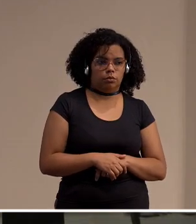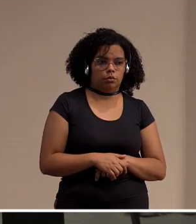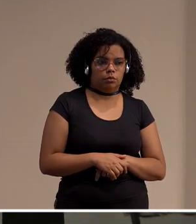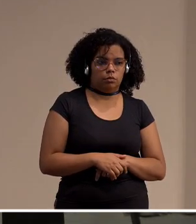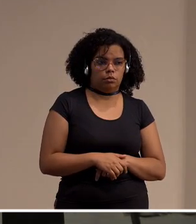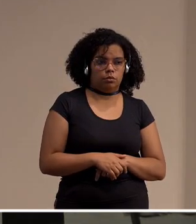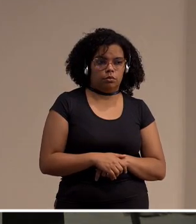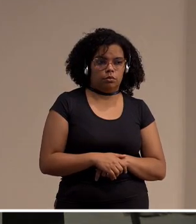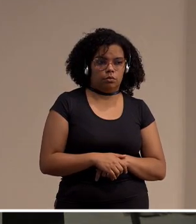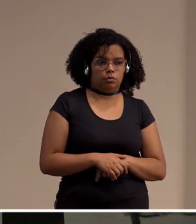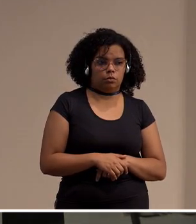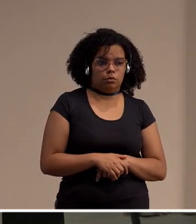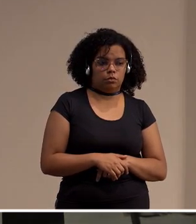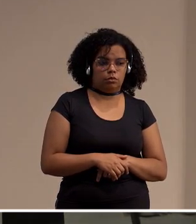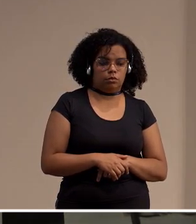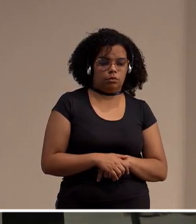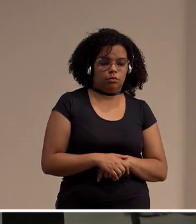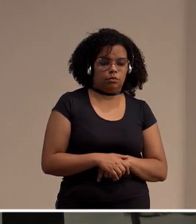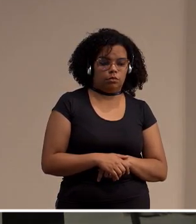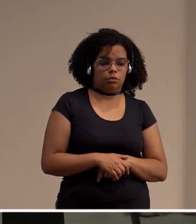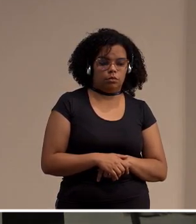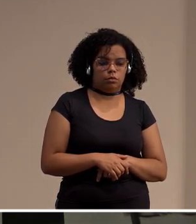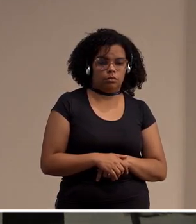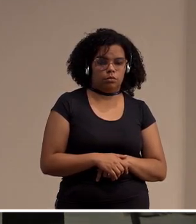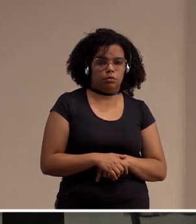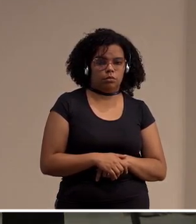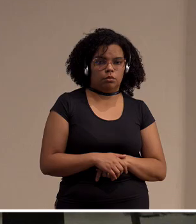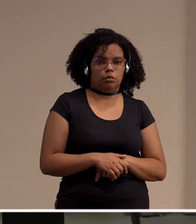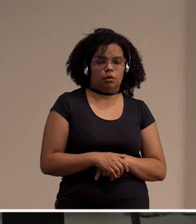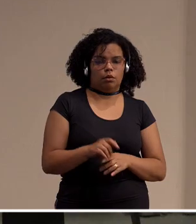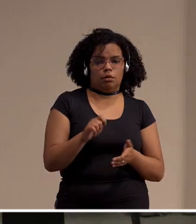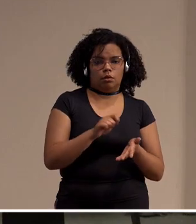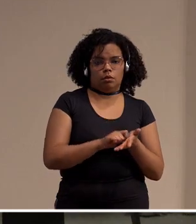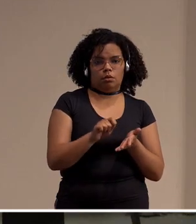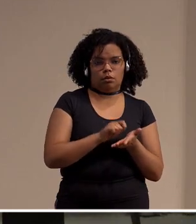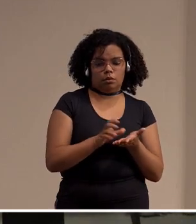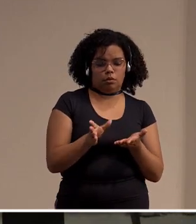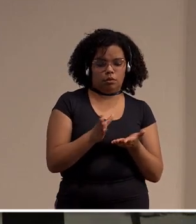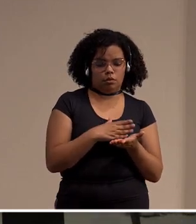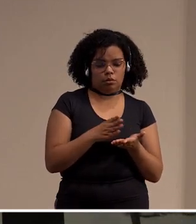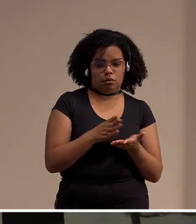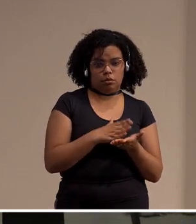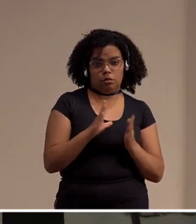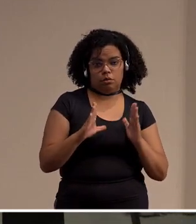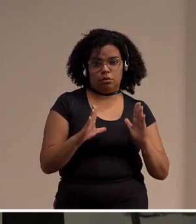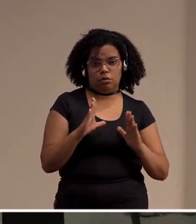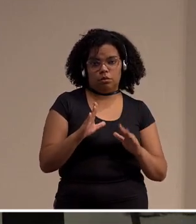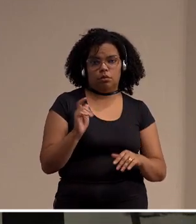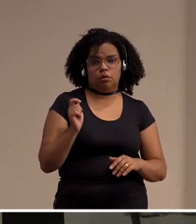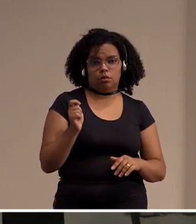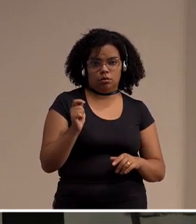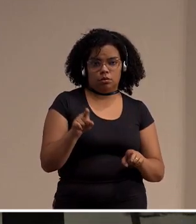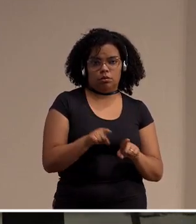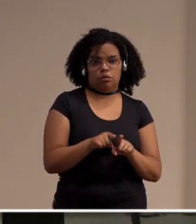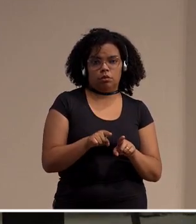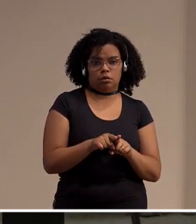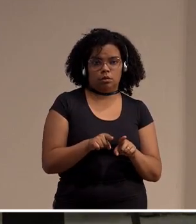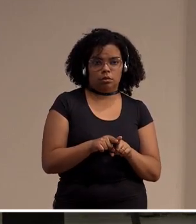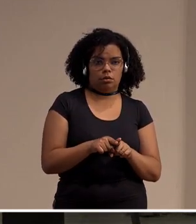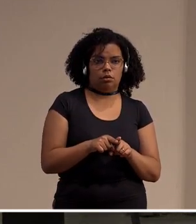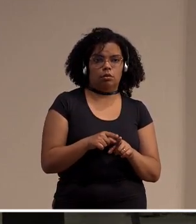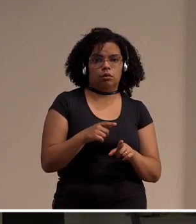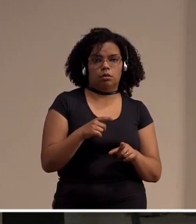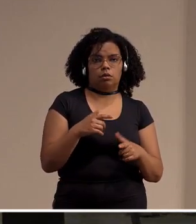sobre escrever ficção científica nesse momento que a Argentina também está passando por uma coisa que